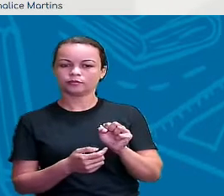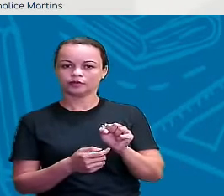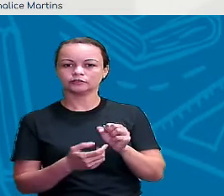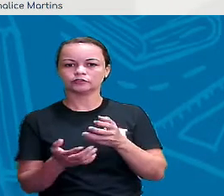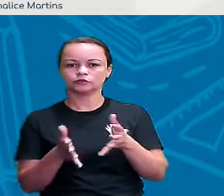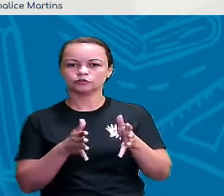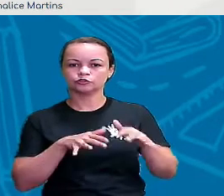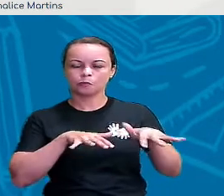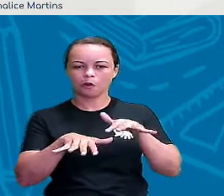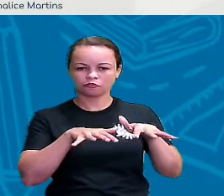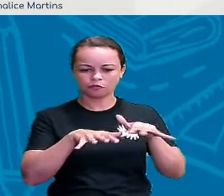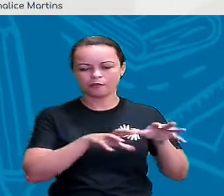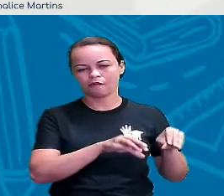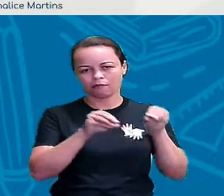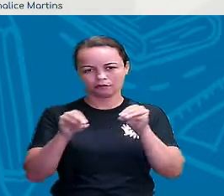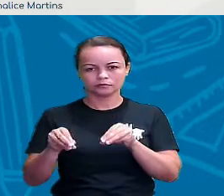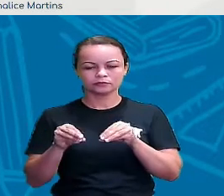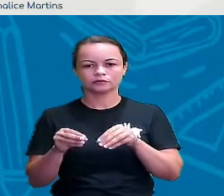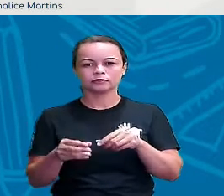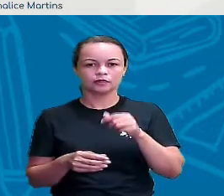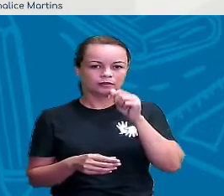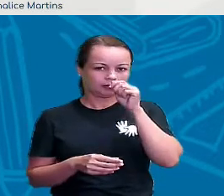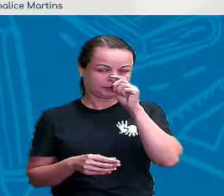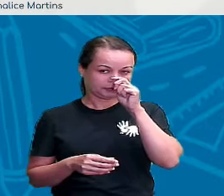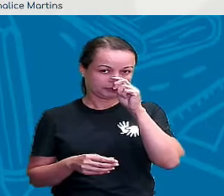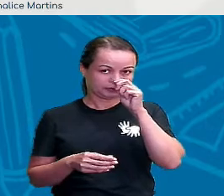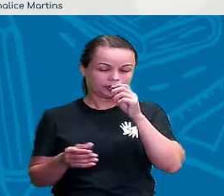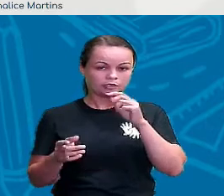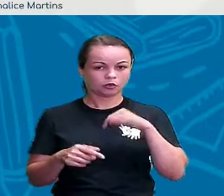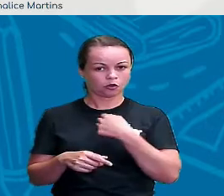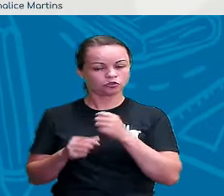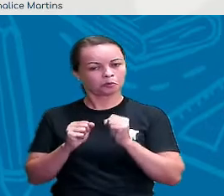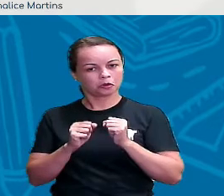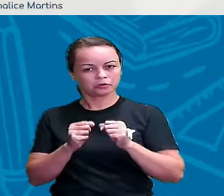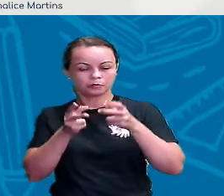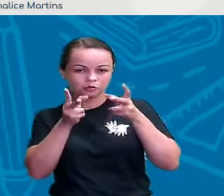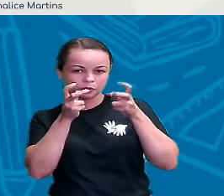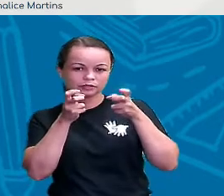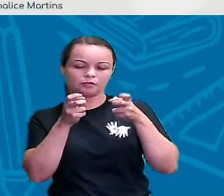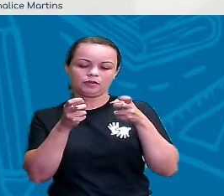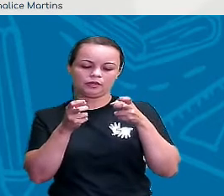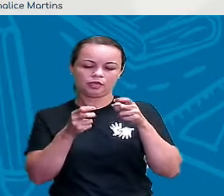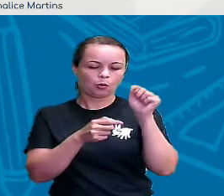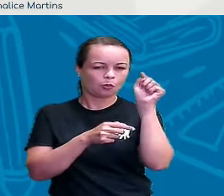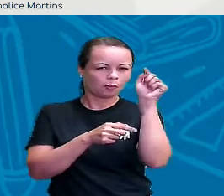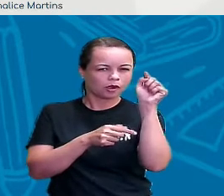desses movimentos migratórios, e a gente pode perceber, né, com as setas,